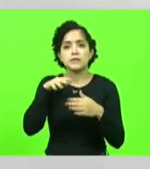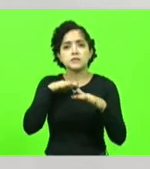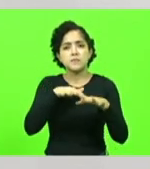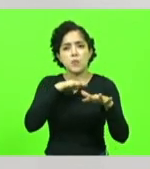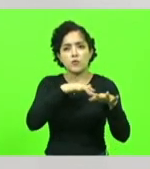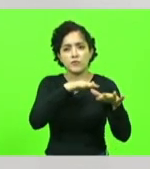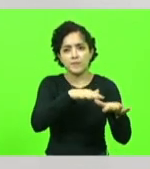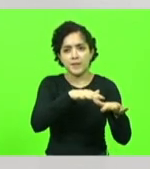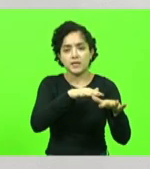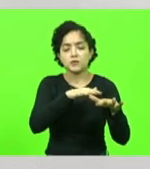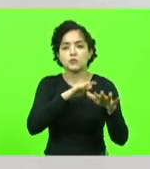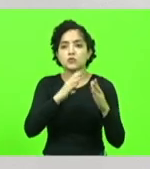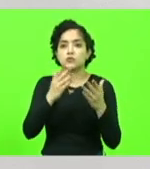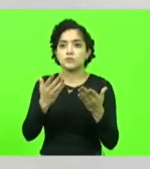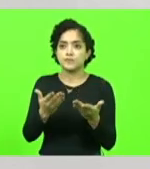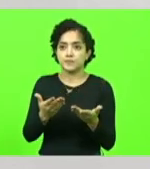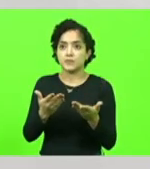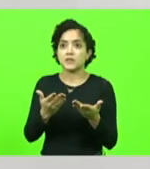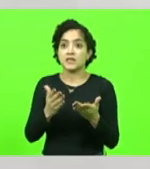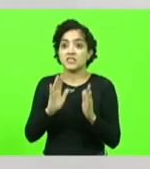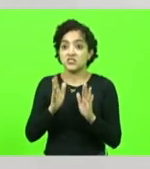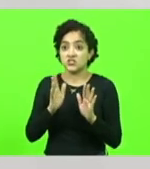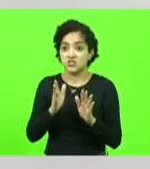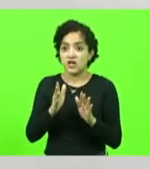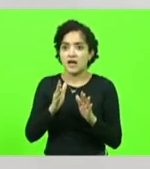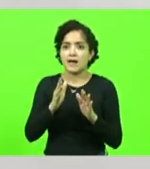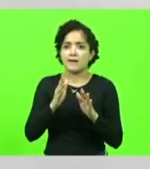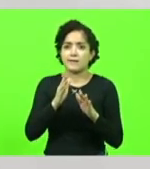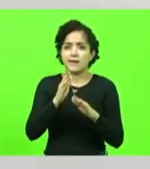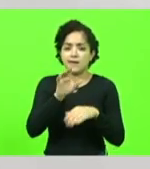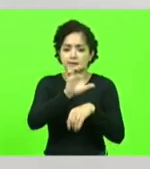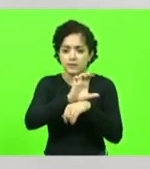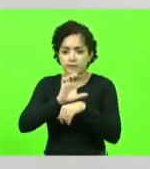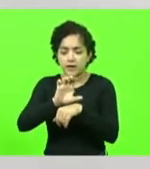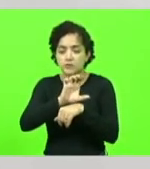já está sendo realizado em vários Estados-membros, que é